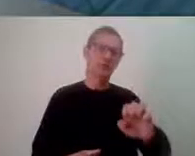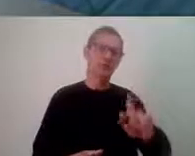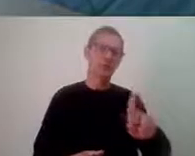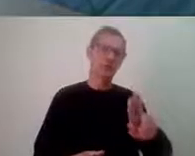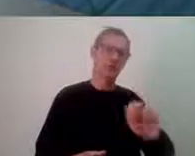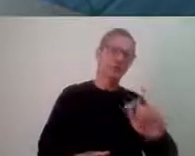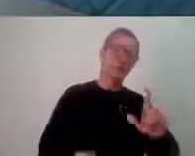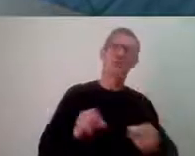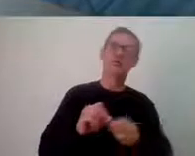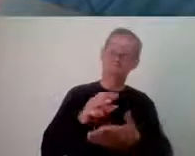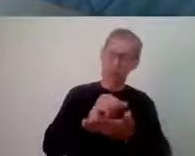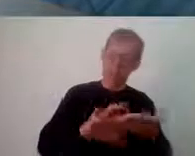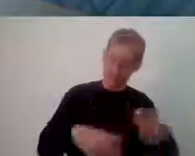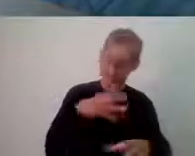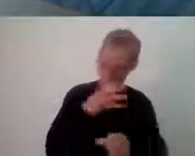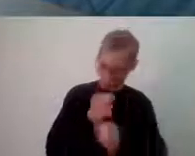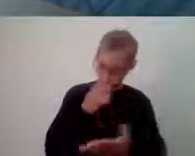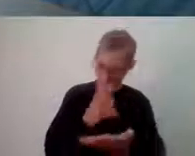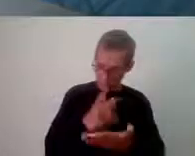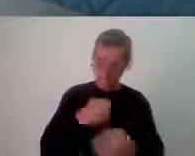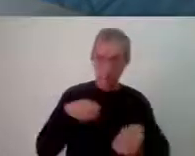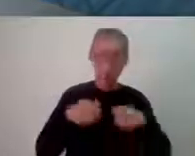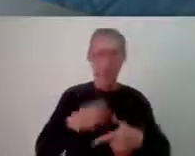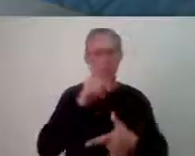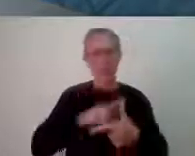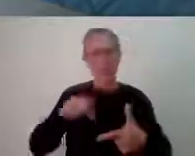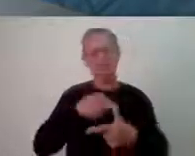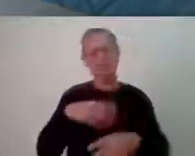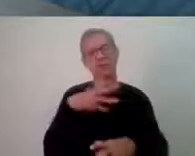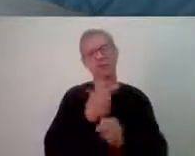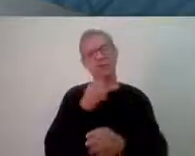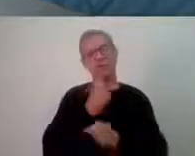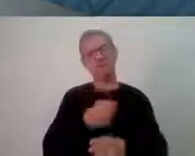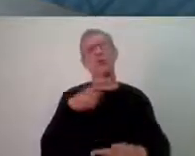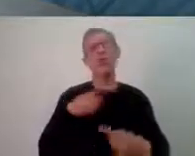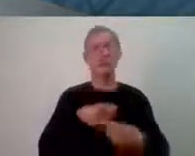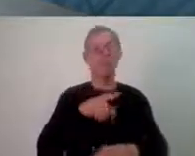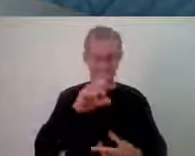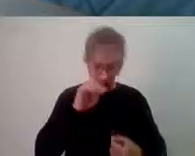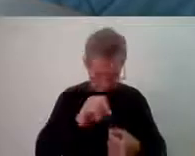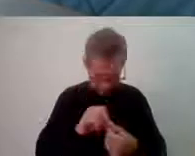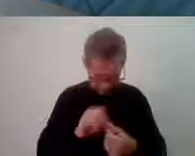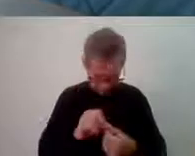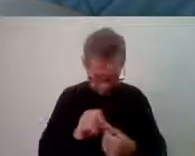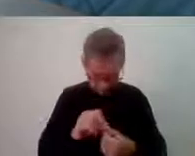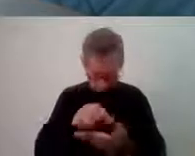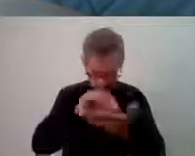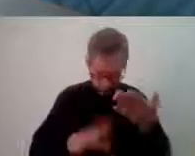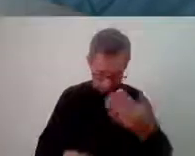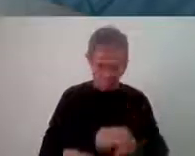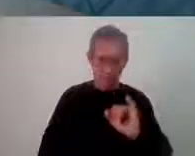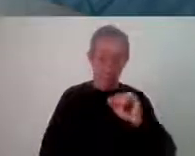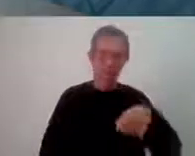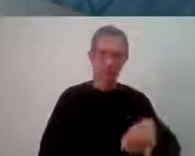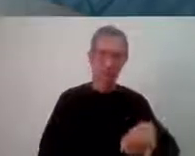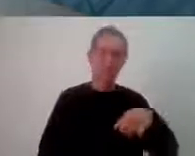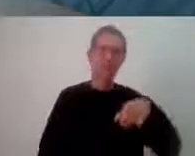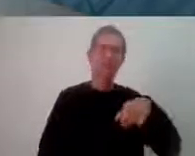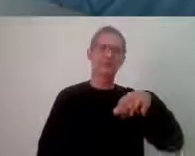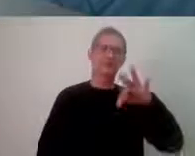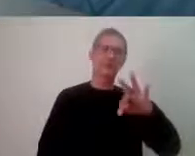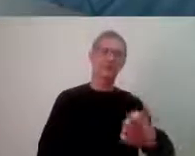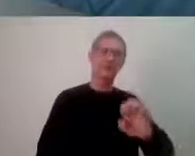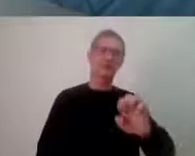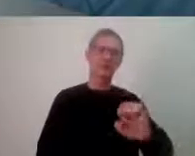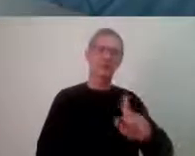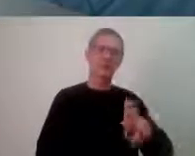tipo mesmo, calcule, não precisa ser problema, calcule. Porque você fazendo bastante exercício de integrais, como que eu vou